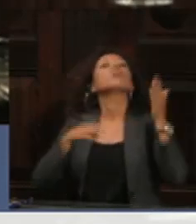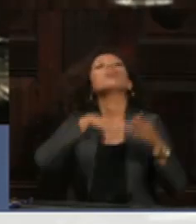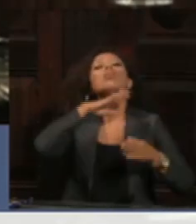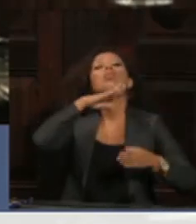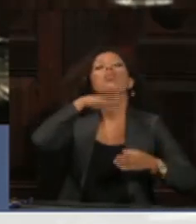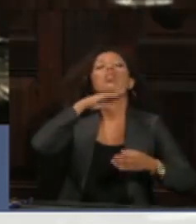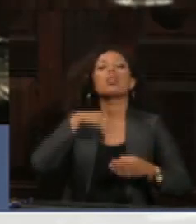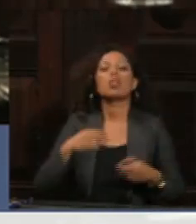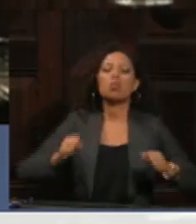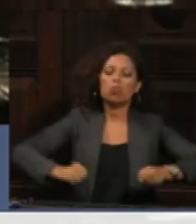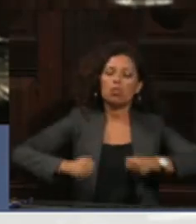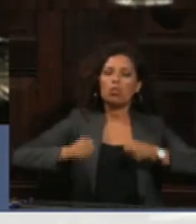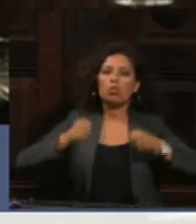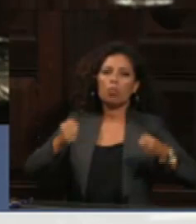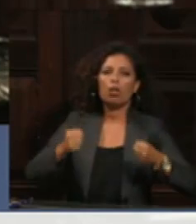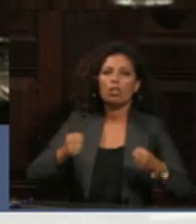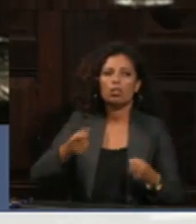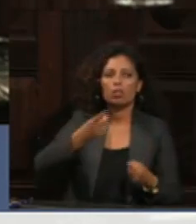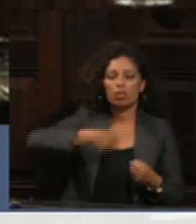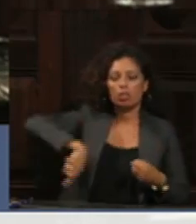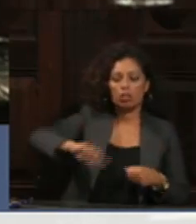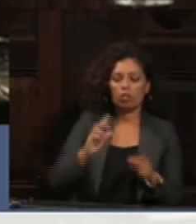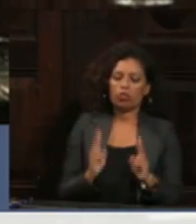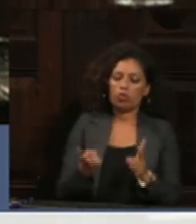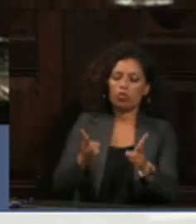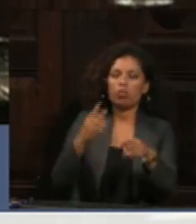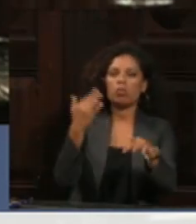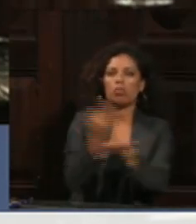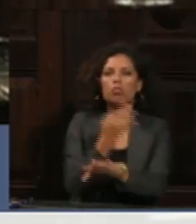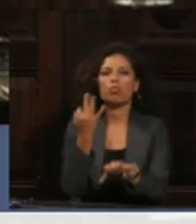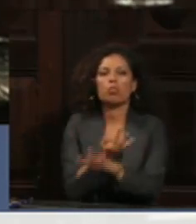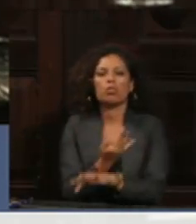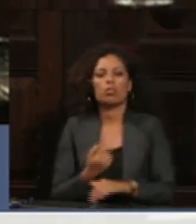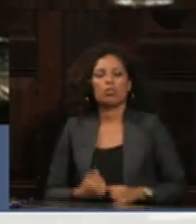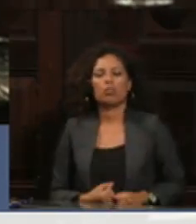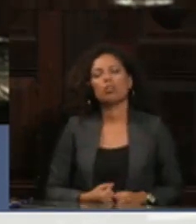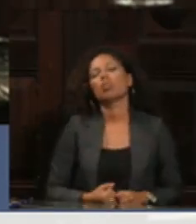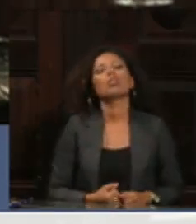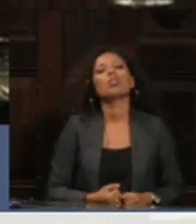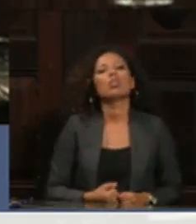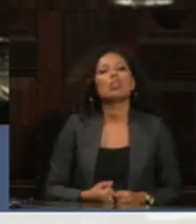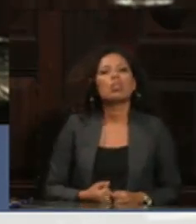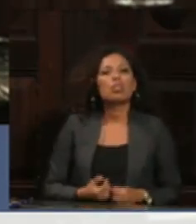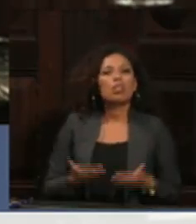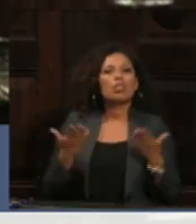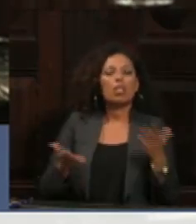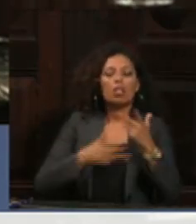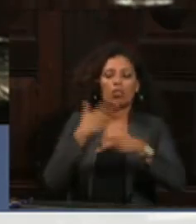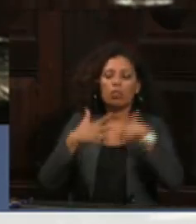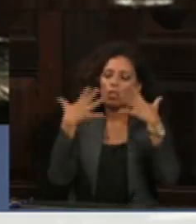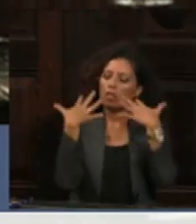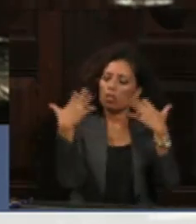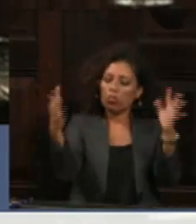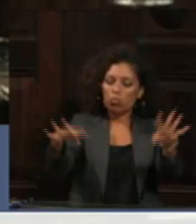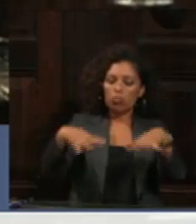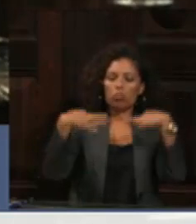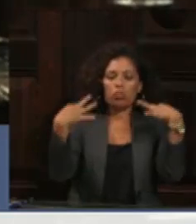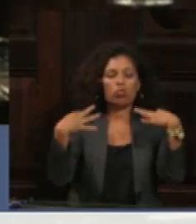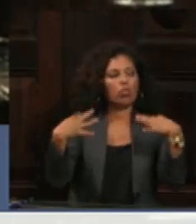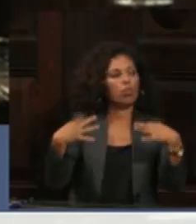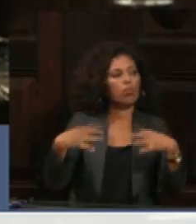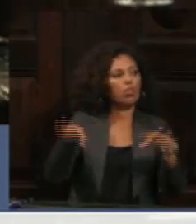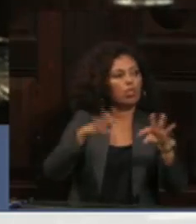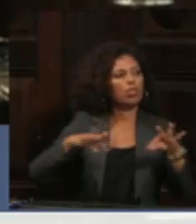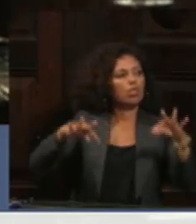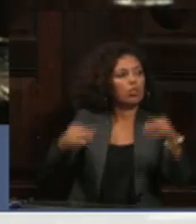queixo e resiste e continua lutando. Eu quero chamar a atenção dos companheiros